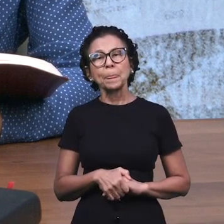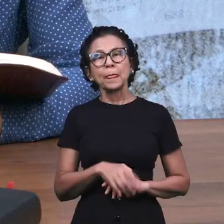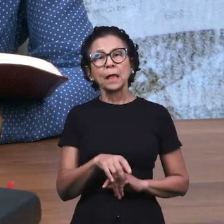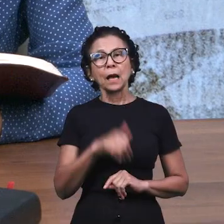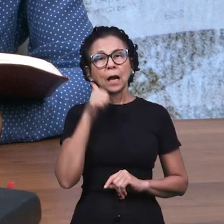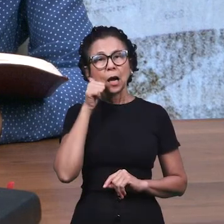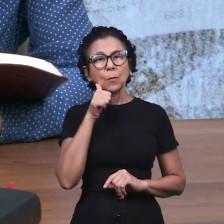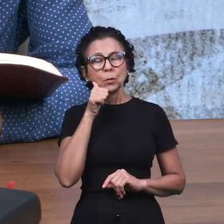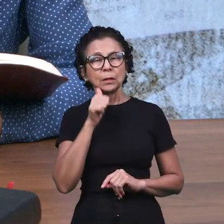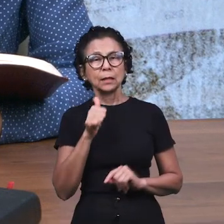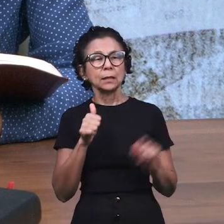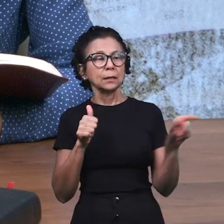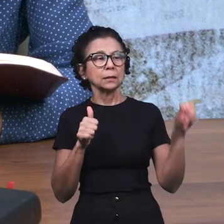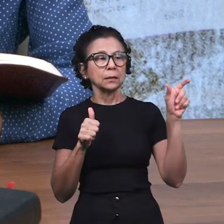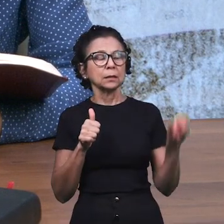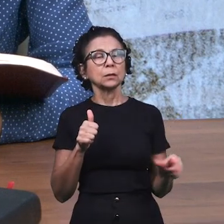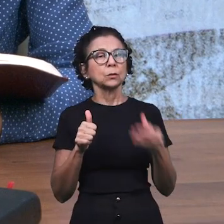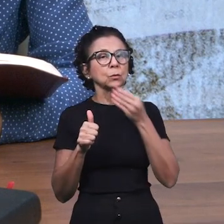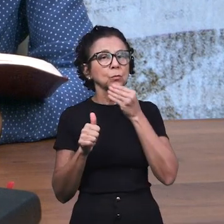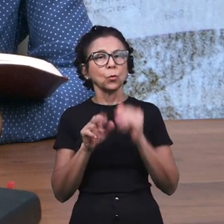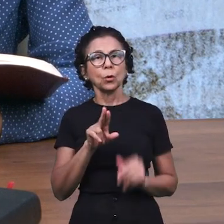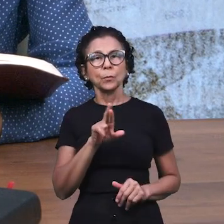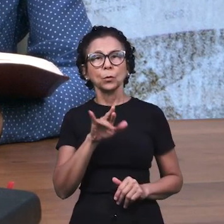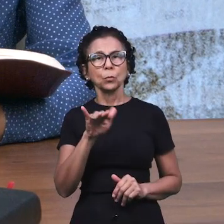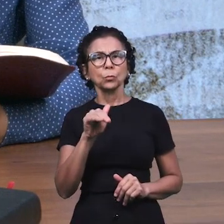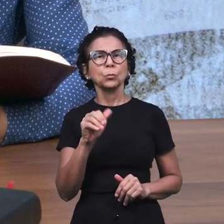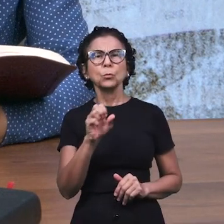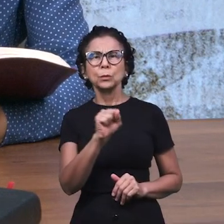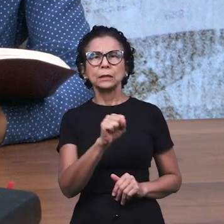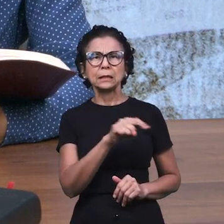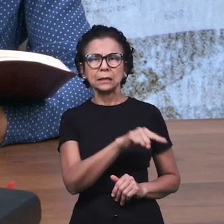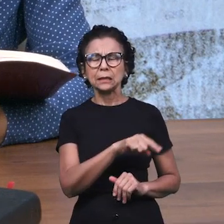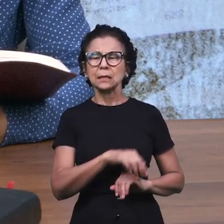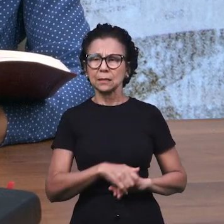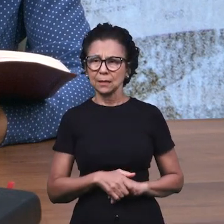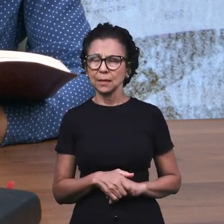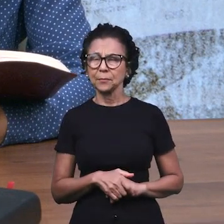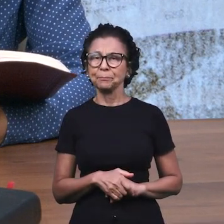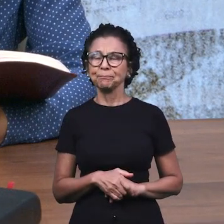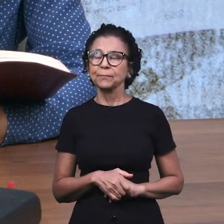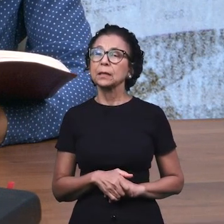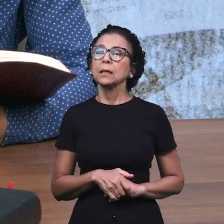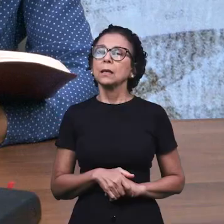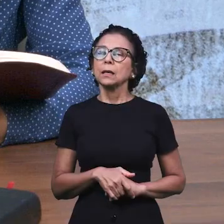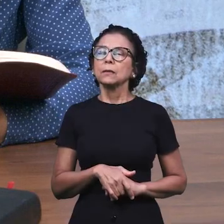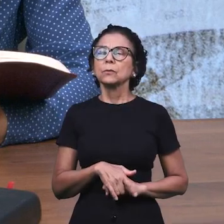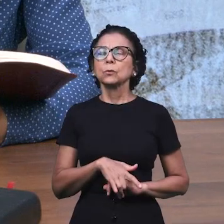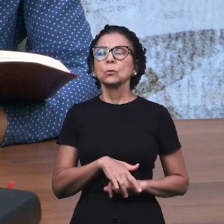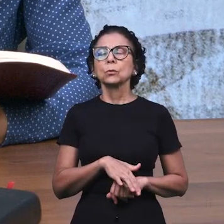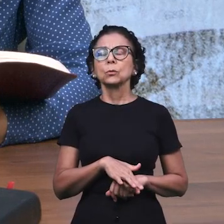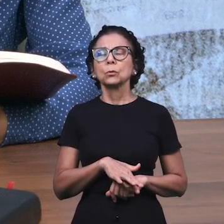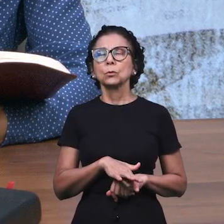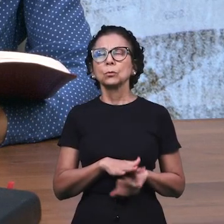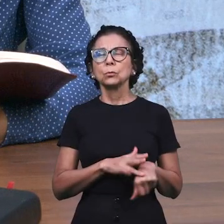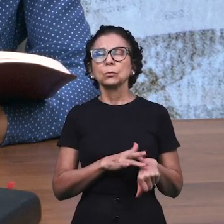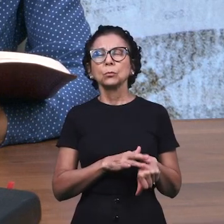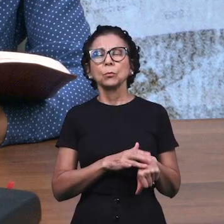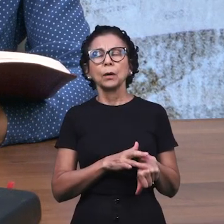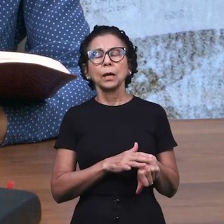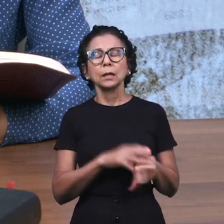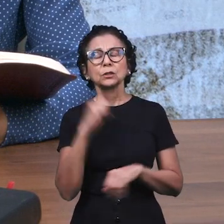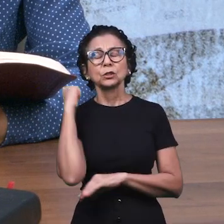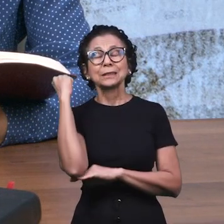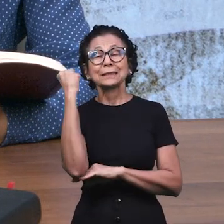Urias dera a Davi, e adoeceu gravemente. E buscou Davi a Deus pela